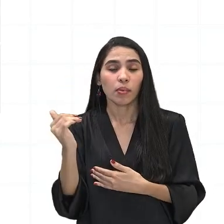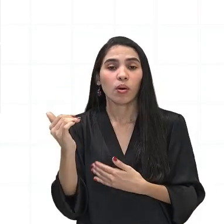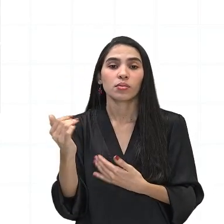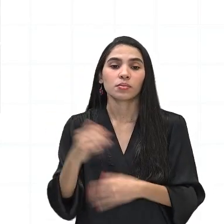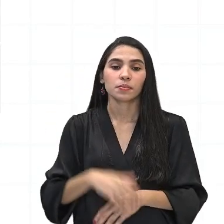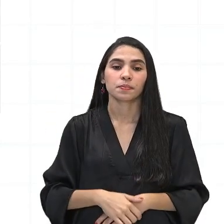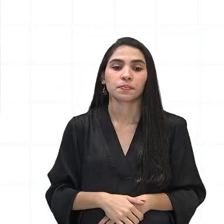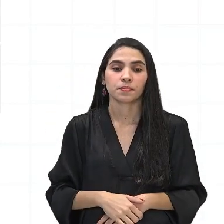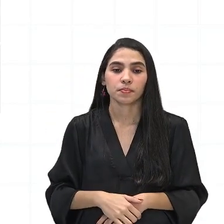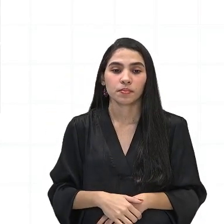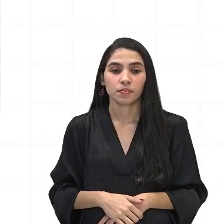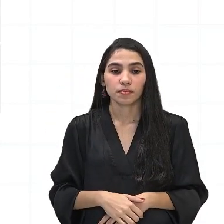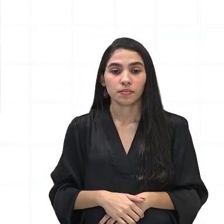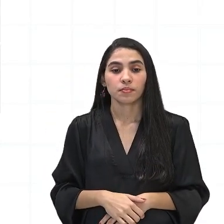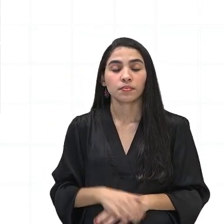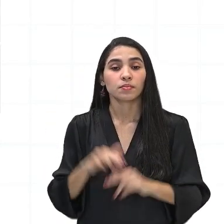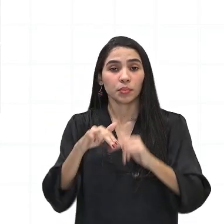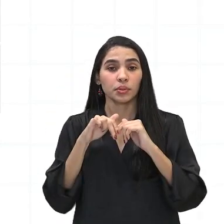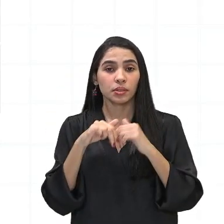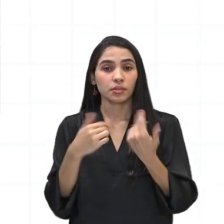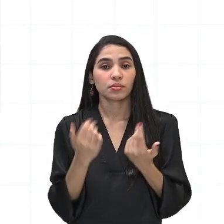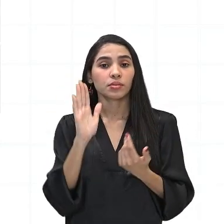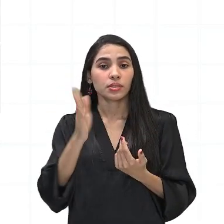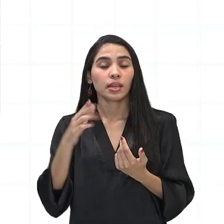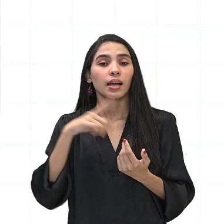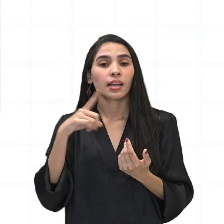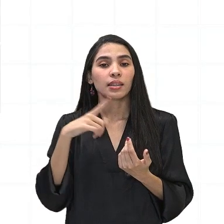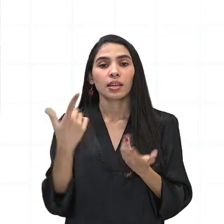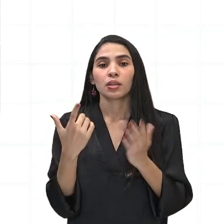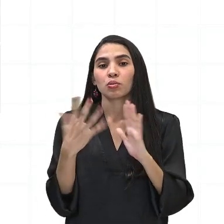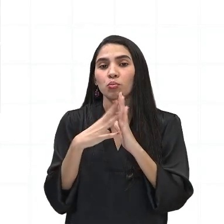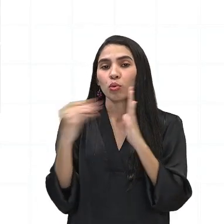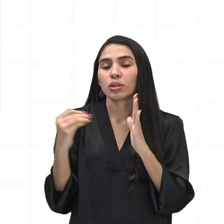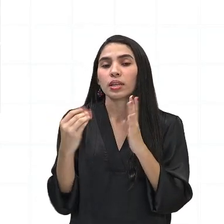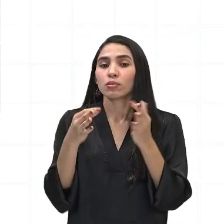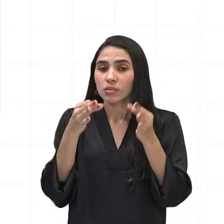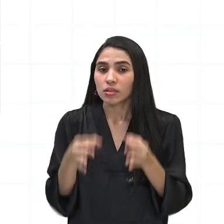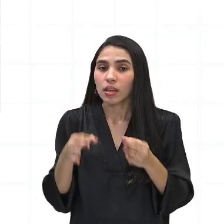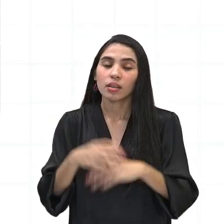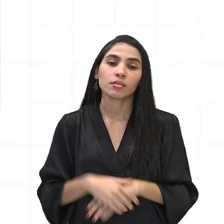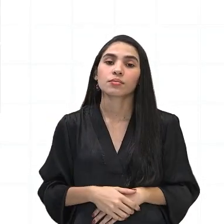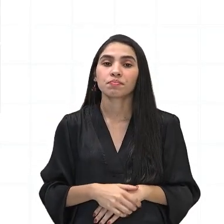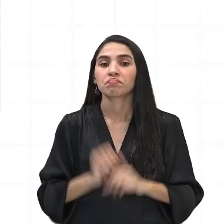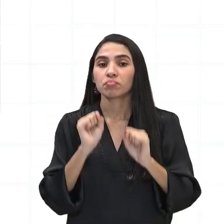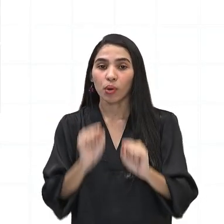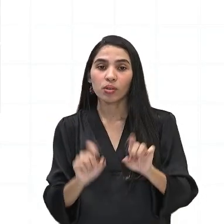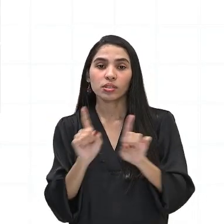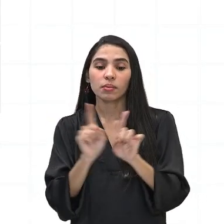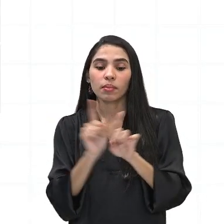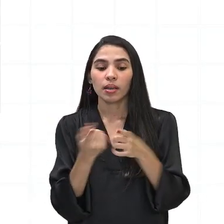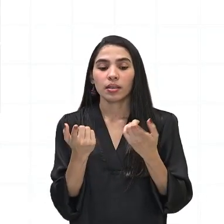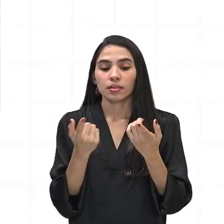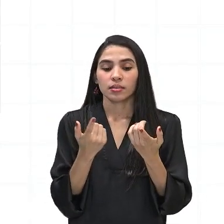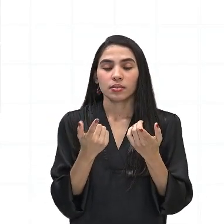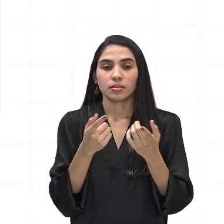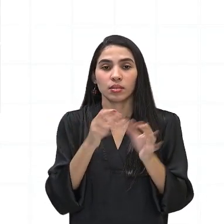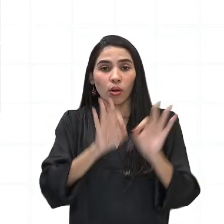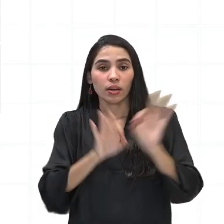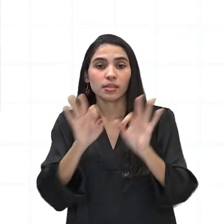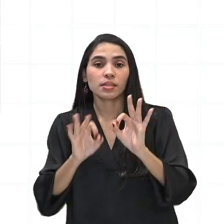casa? É natural e é normal, mas o que a gente tem que observar é que a partir desse fato que é comum, que é